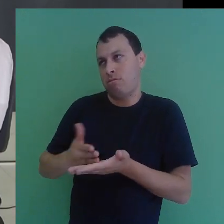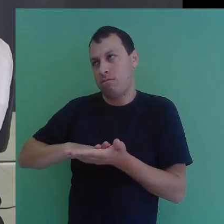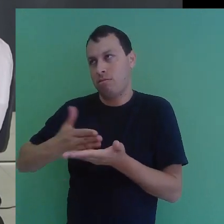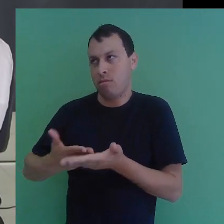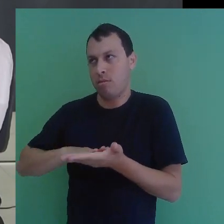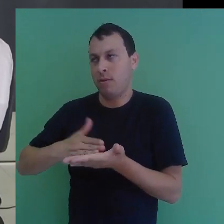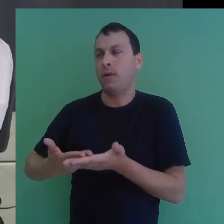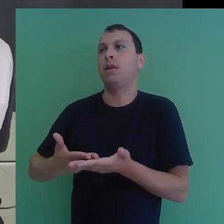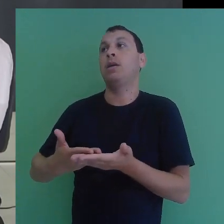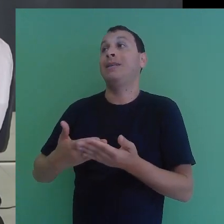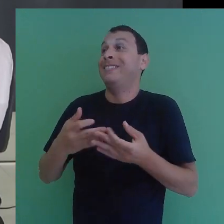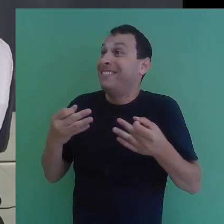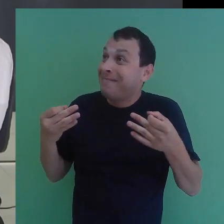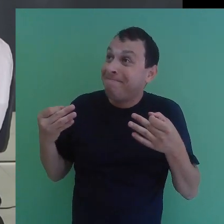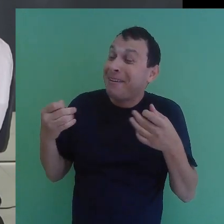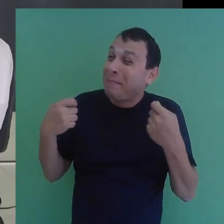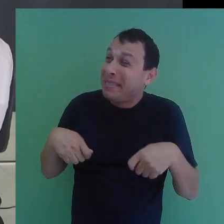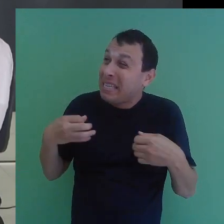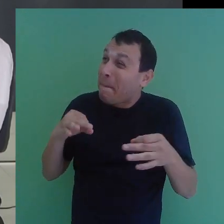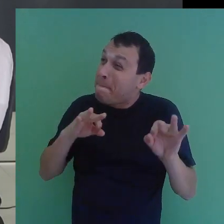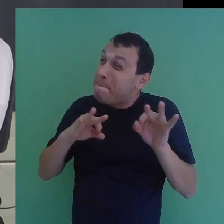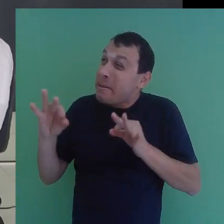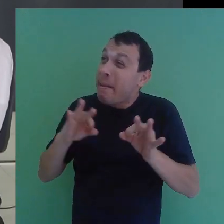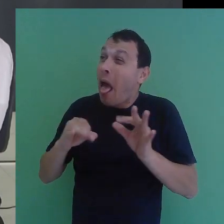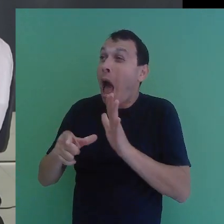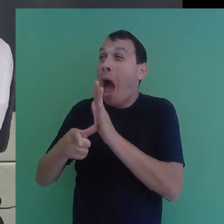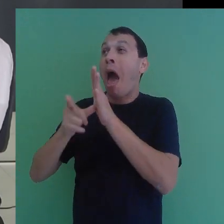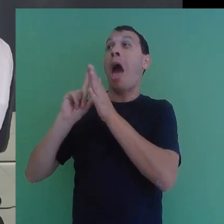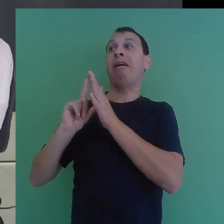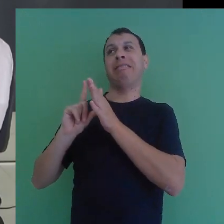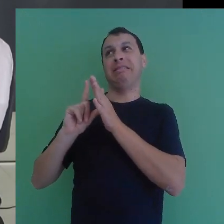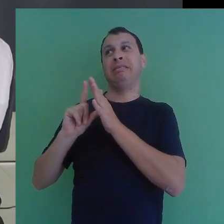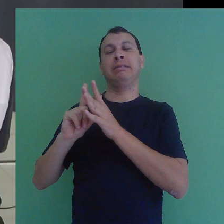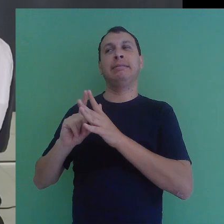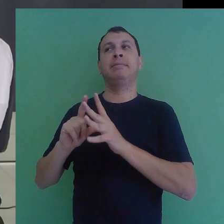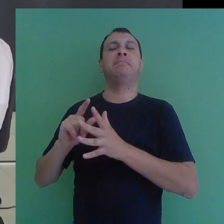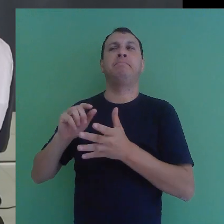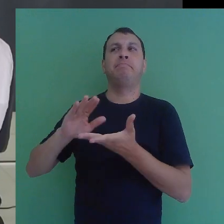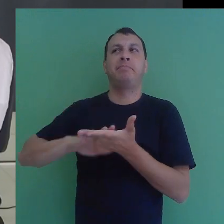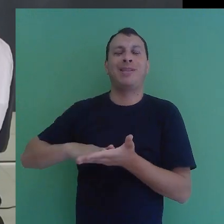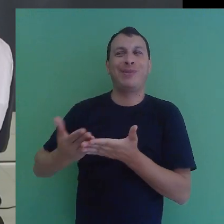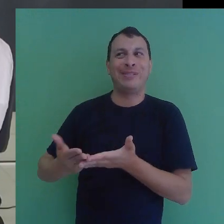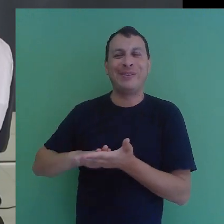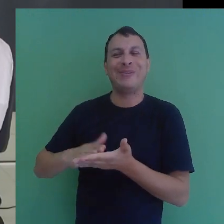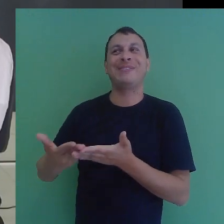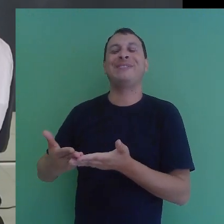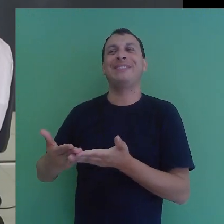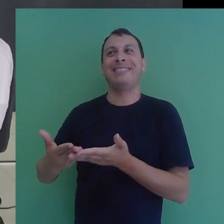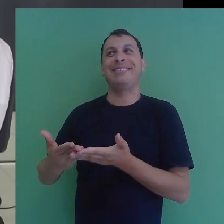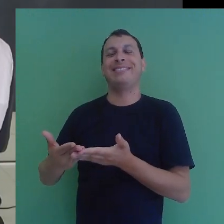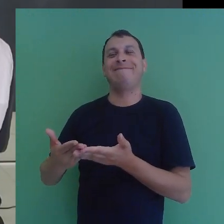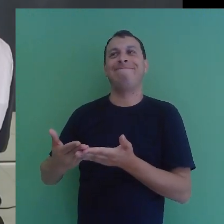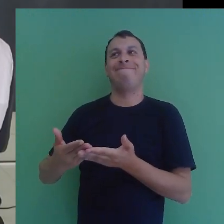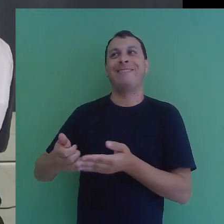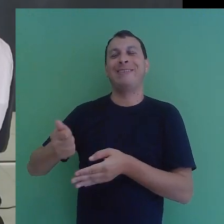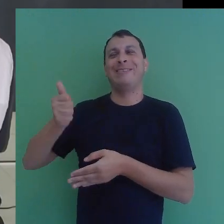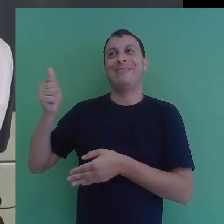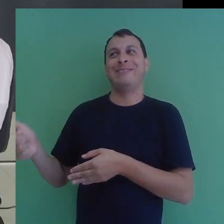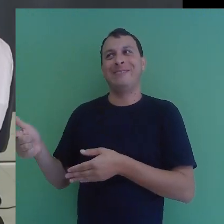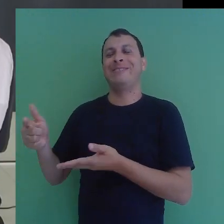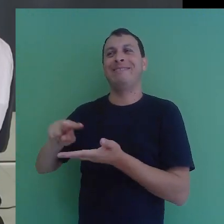precisa estar muito mais preparado para a interpretação do que para a tradução, porque exige muito mais